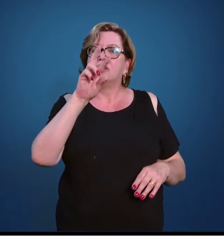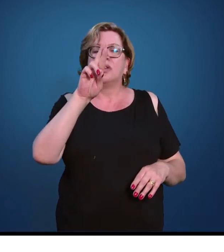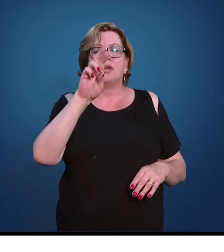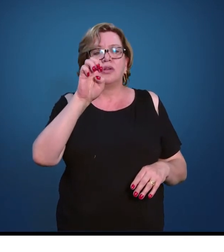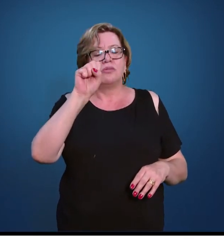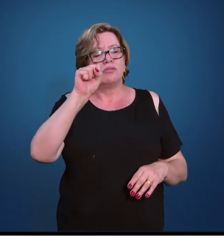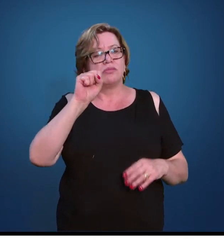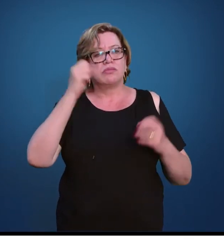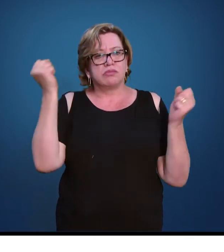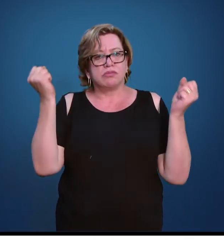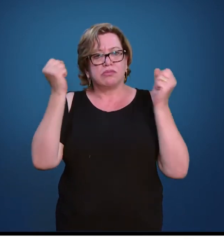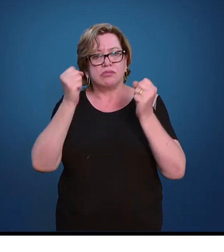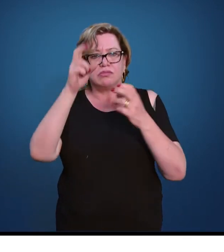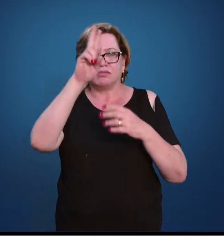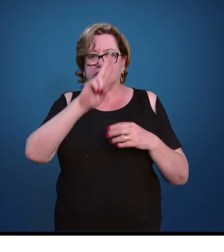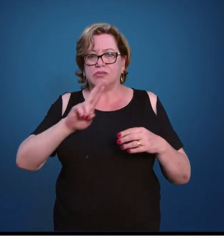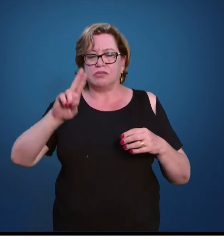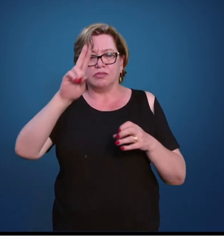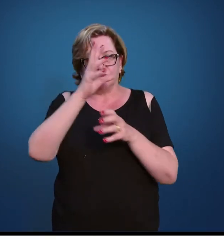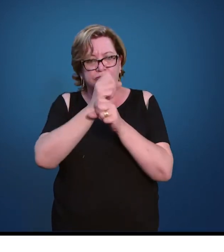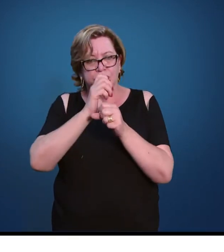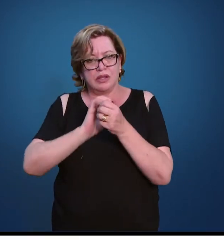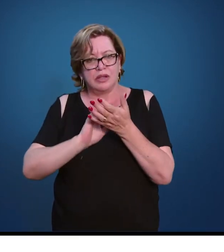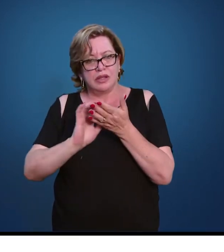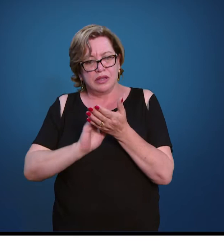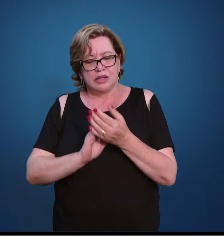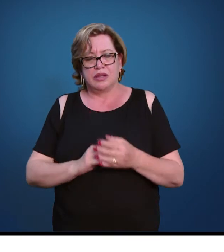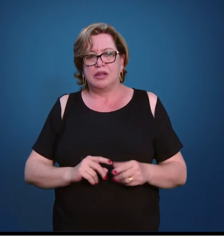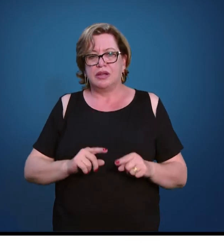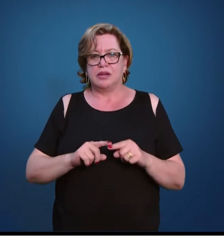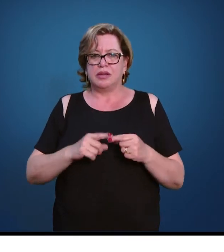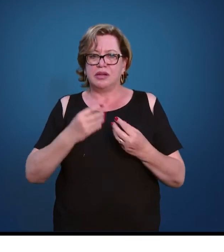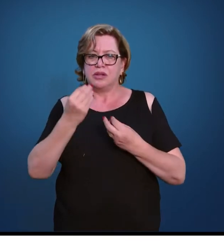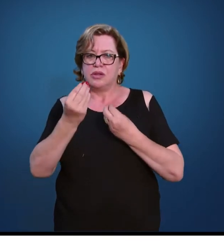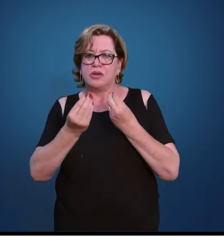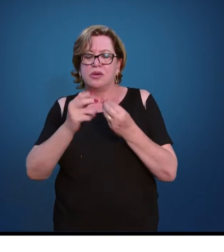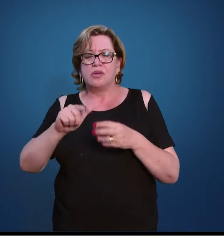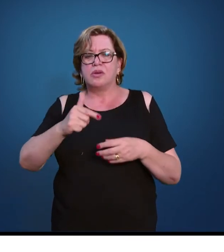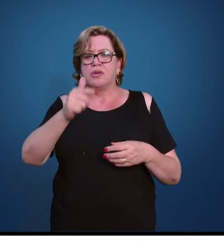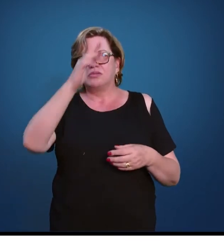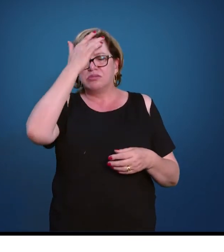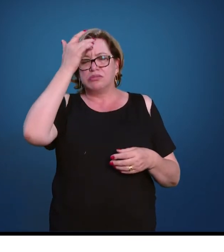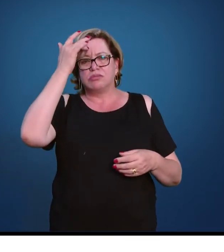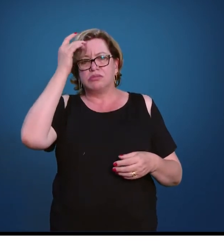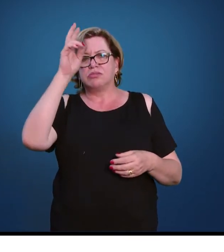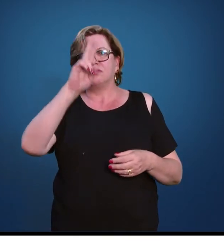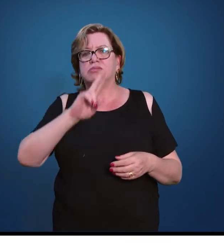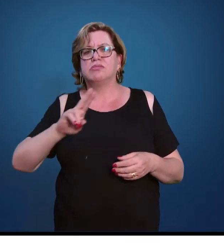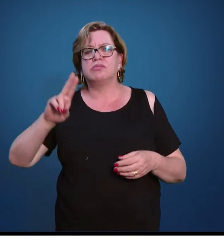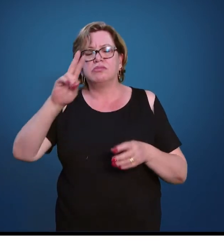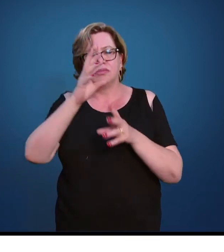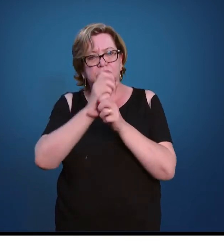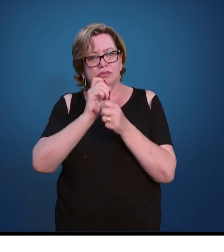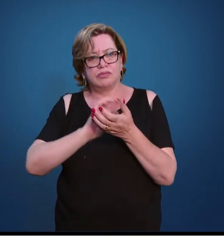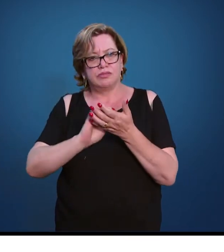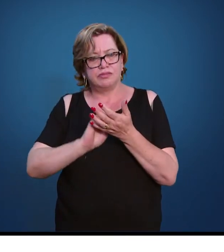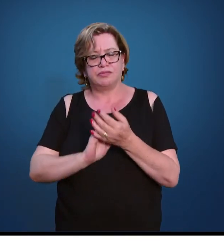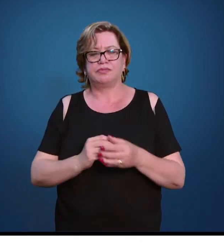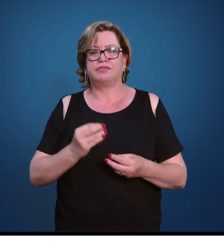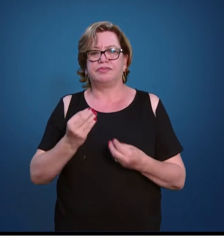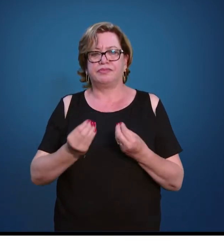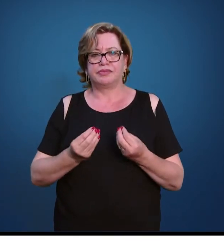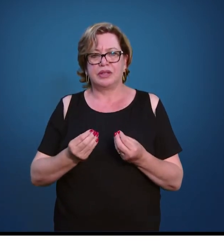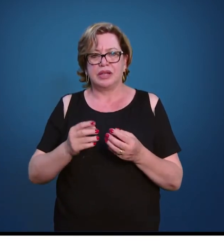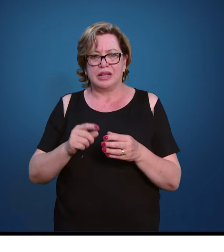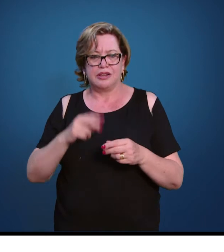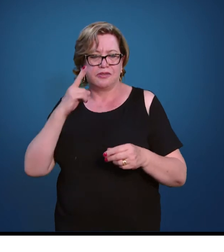fazer uso dessa informação. Mas como que essas pessoas, esses usuários, fazem uso das informações?